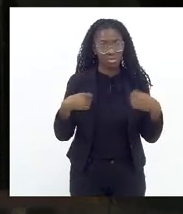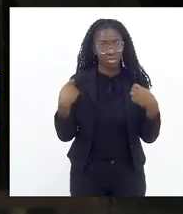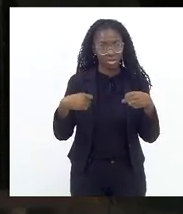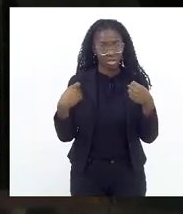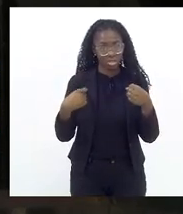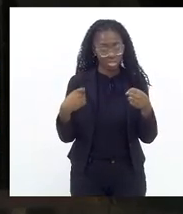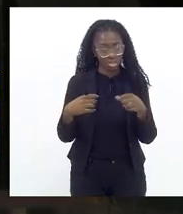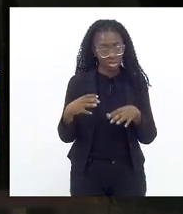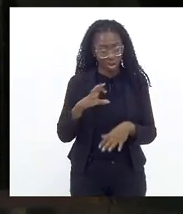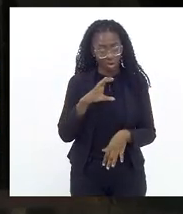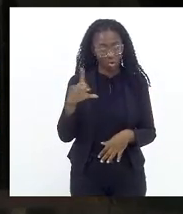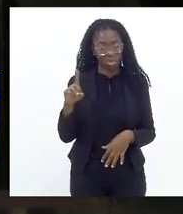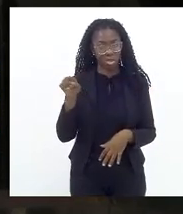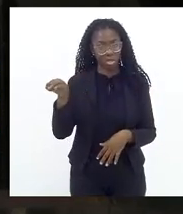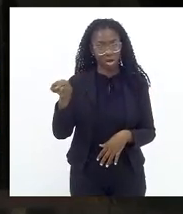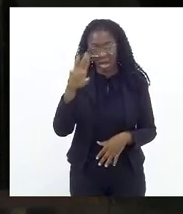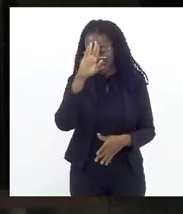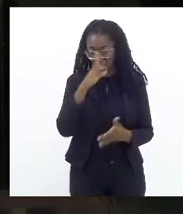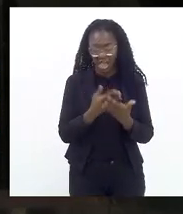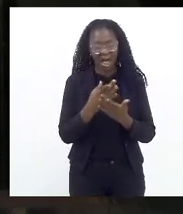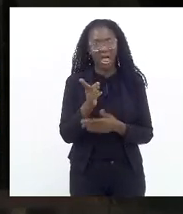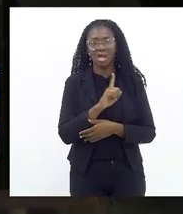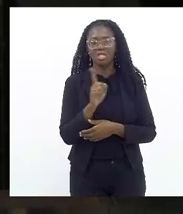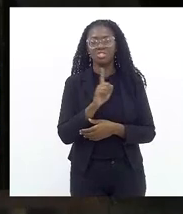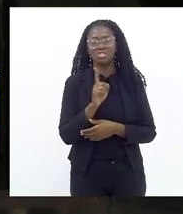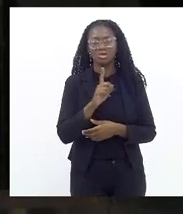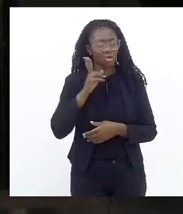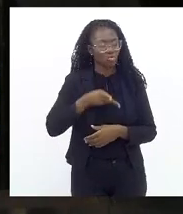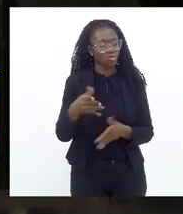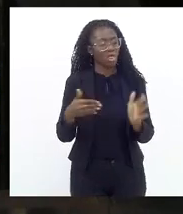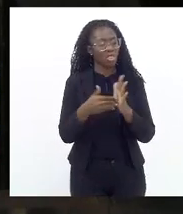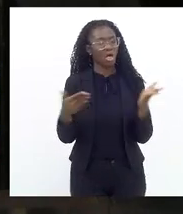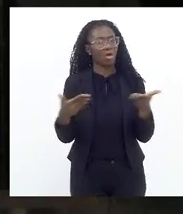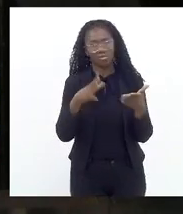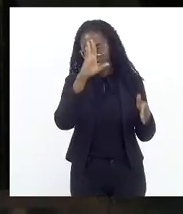da República desacredita e segue desacreditando